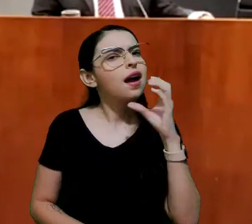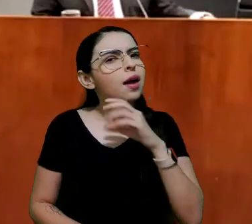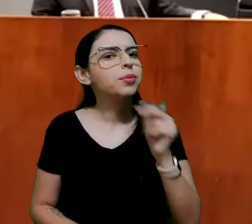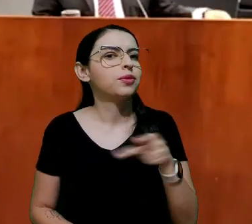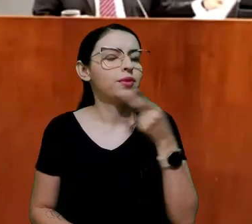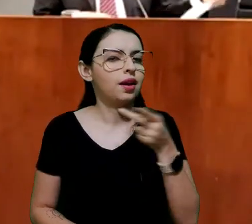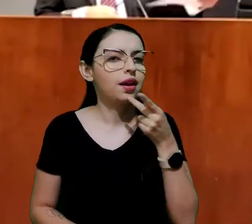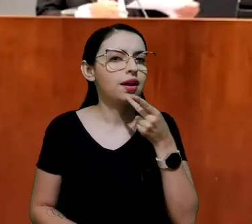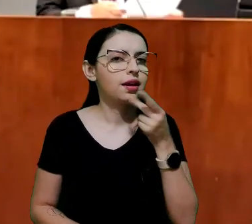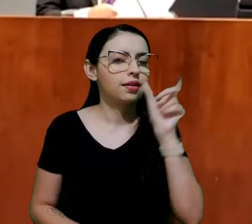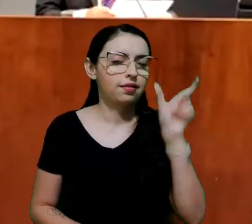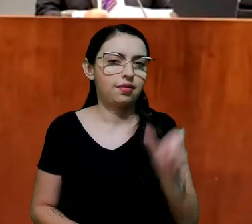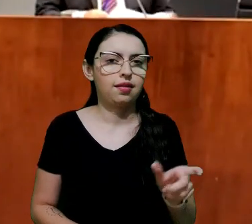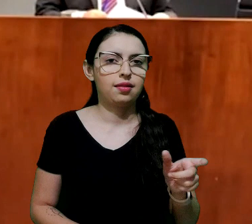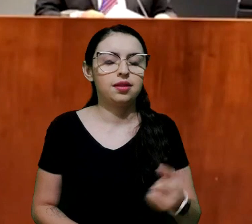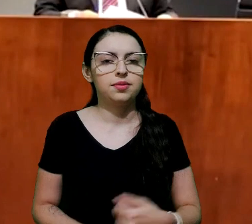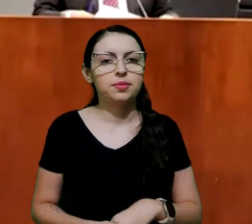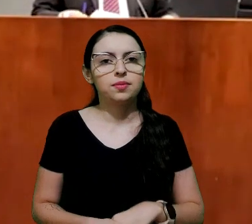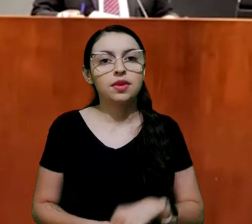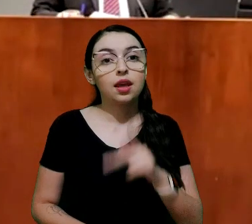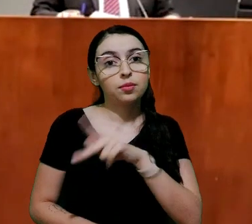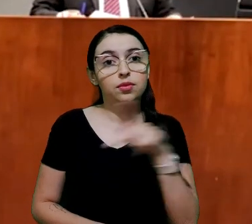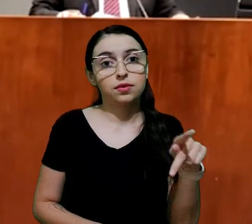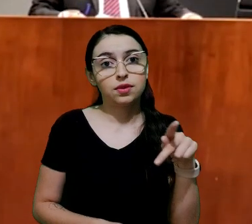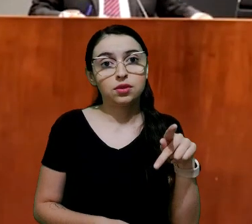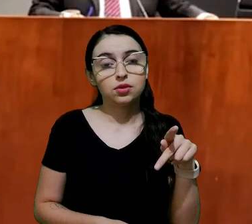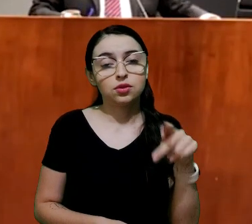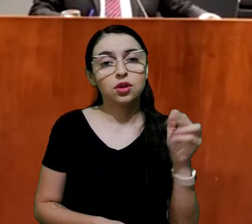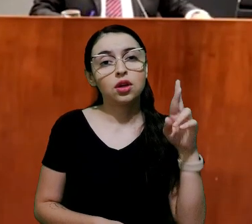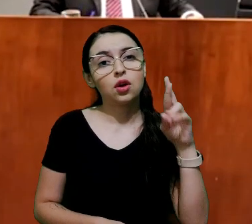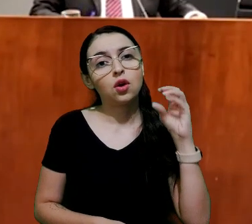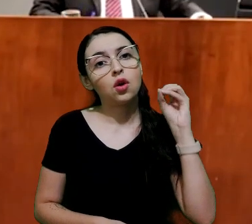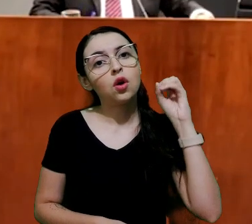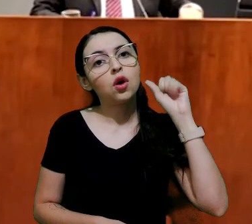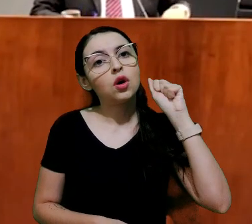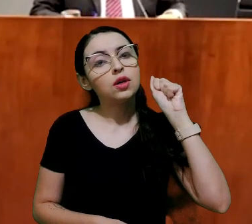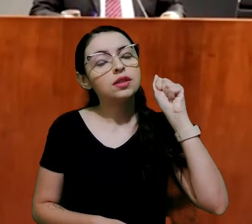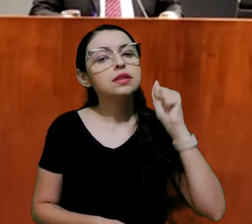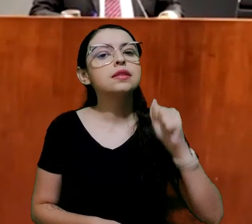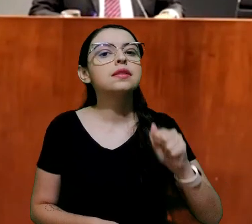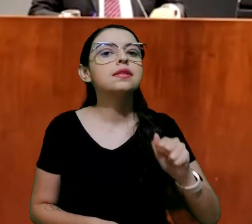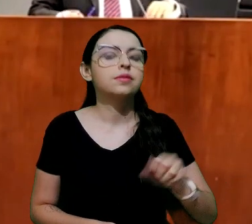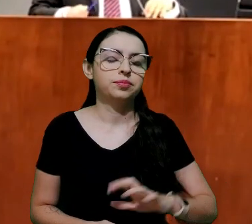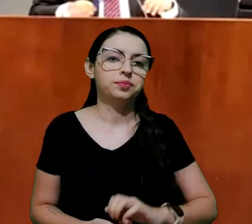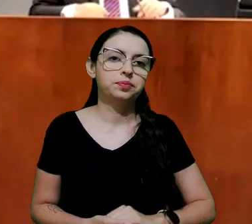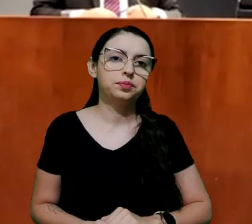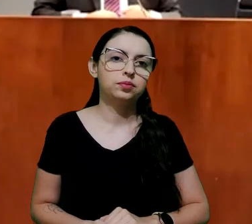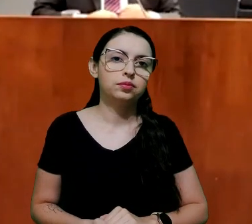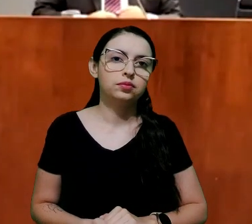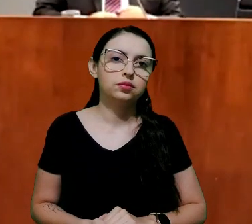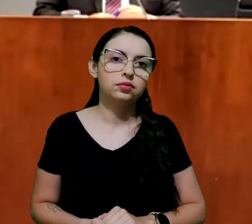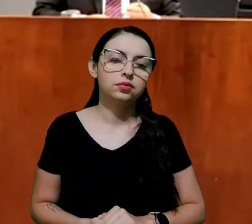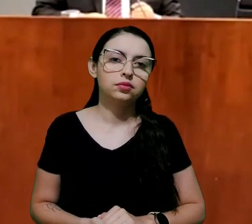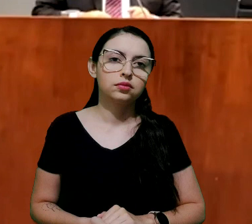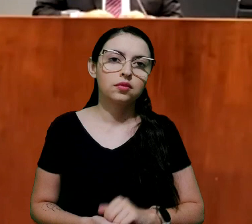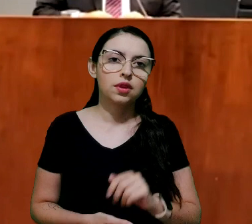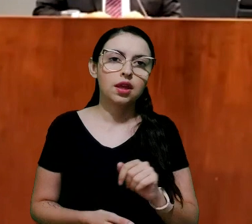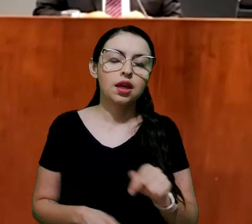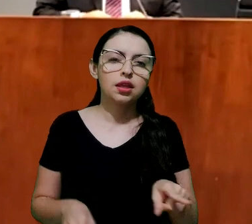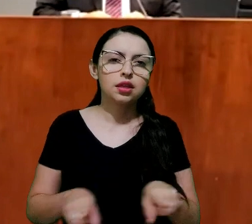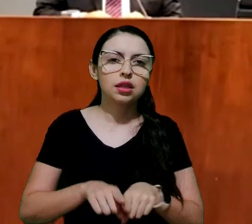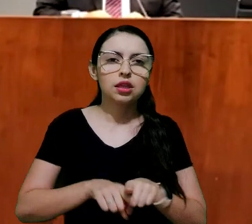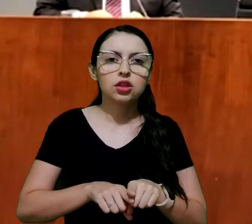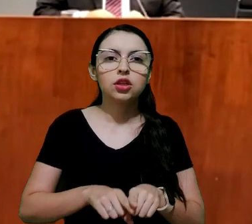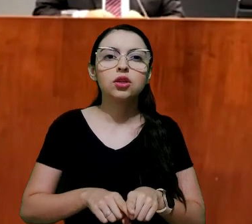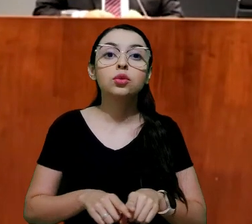A professora Rosa Maria Barreto Burriello de Andrade Neri, professora associada de Direito Civil e